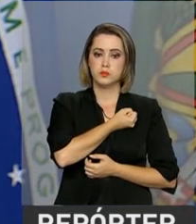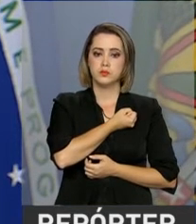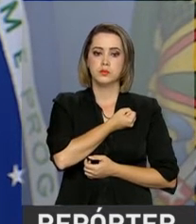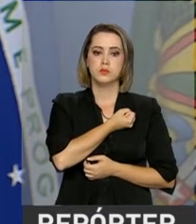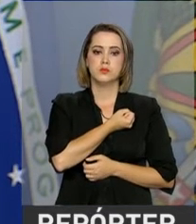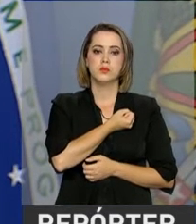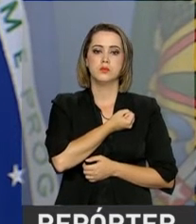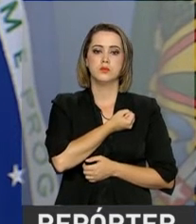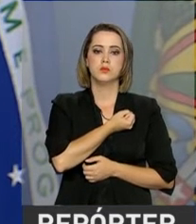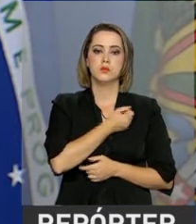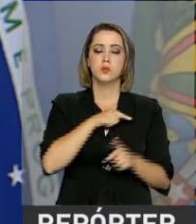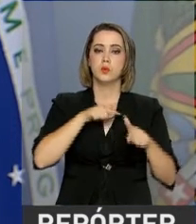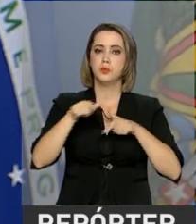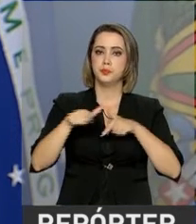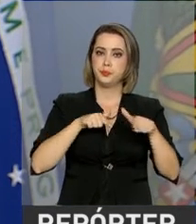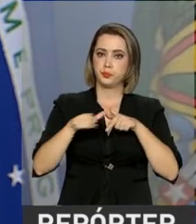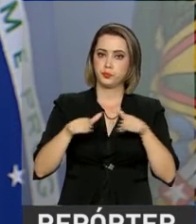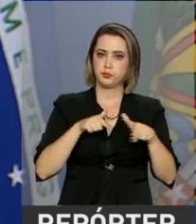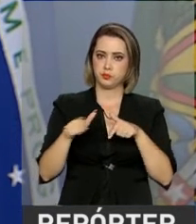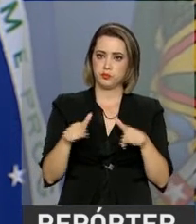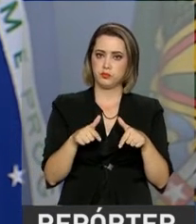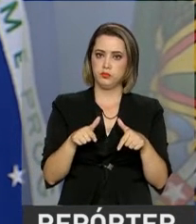de empregos